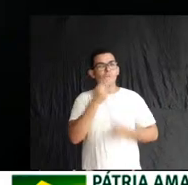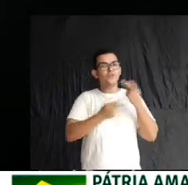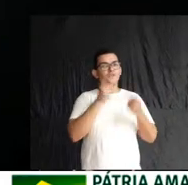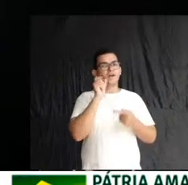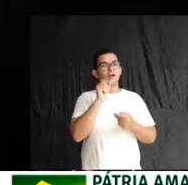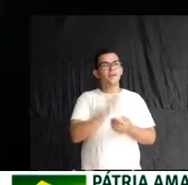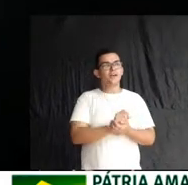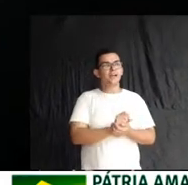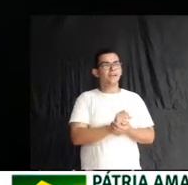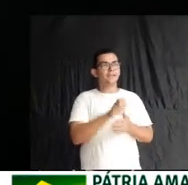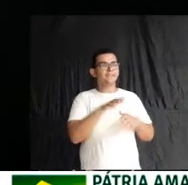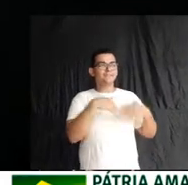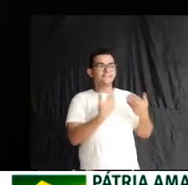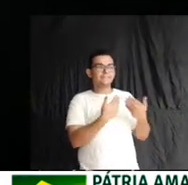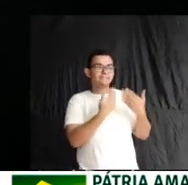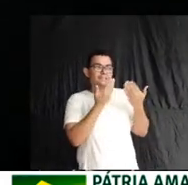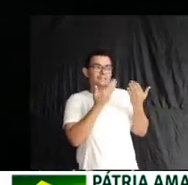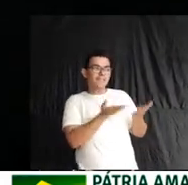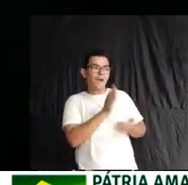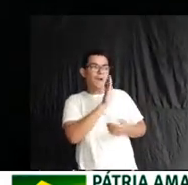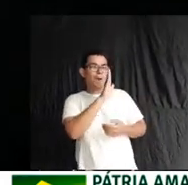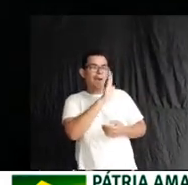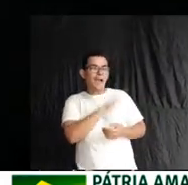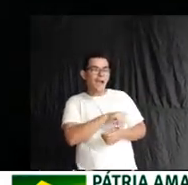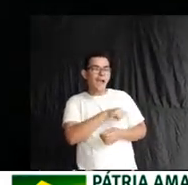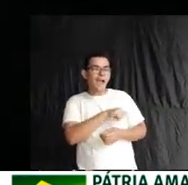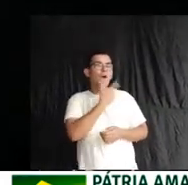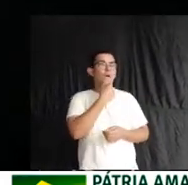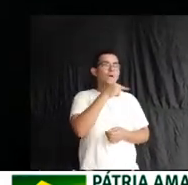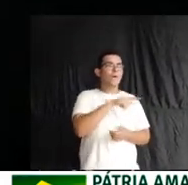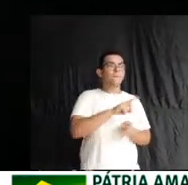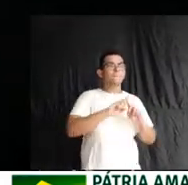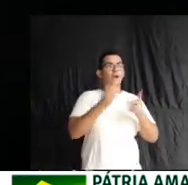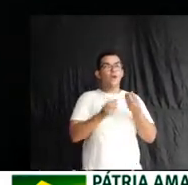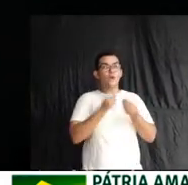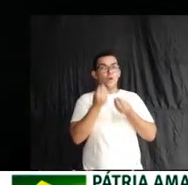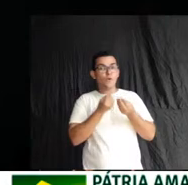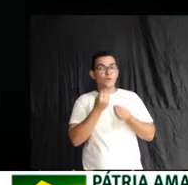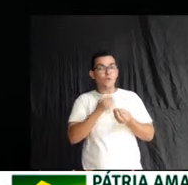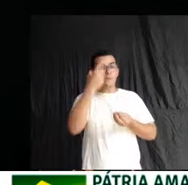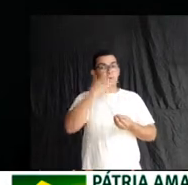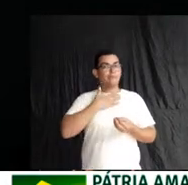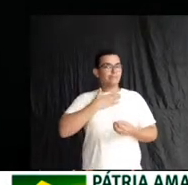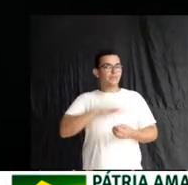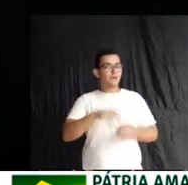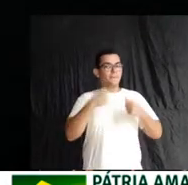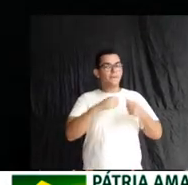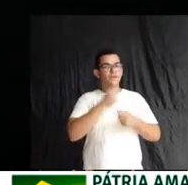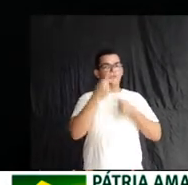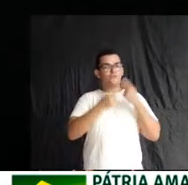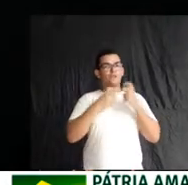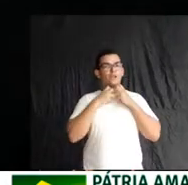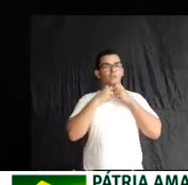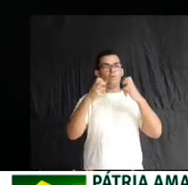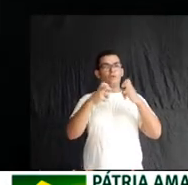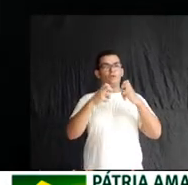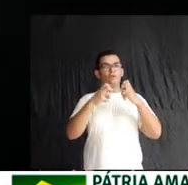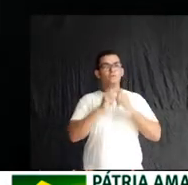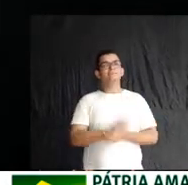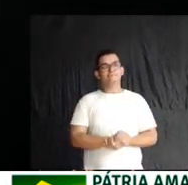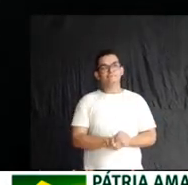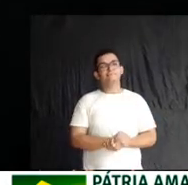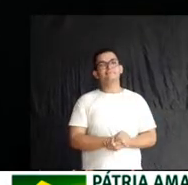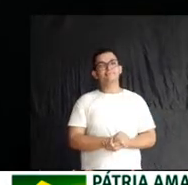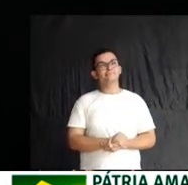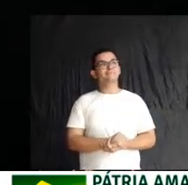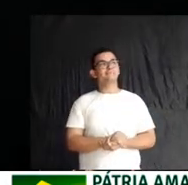o André... Como não gosta, eu tenho que falar o André. Meio aquele vozeirão, sabe? Que é um nome bonito, mas também que